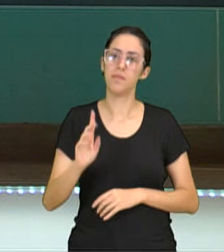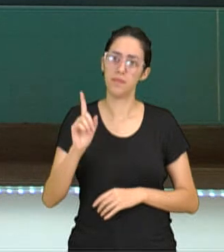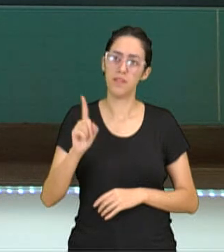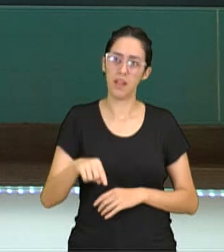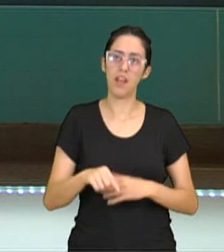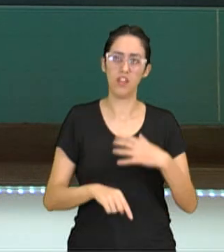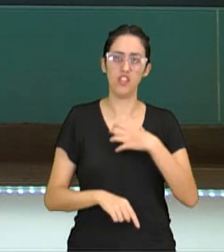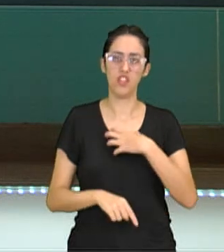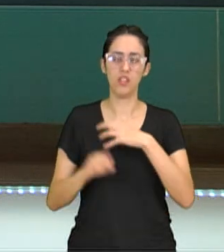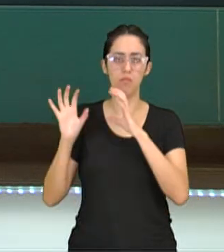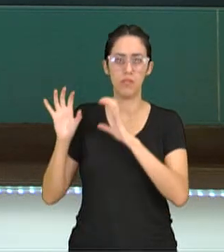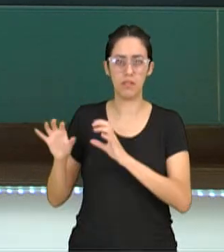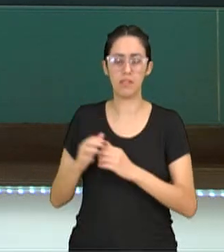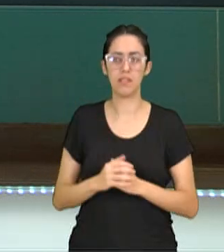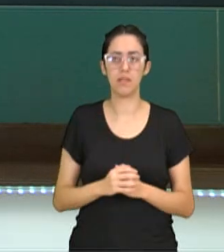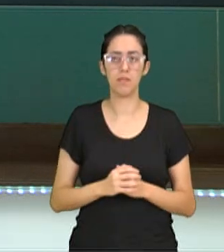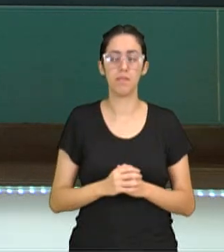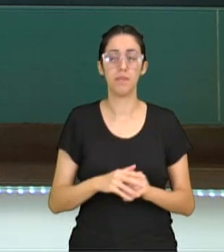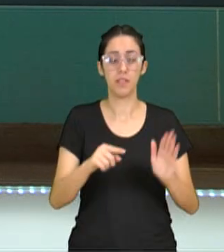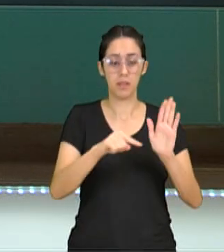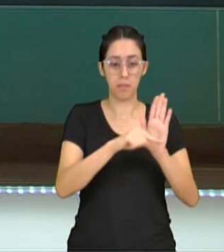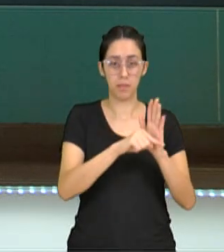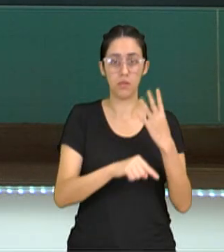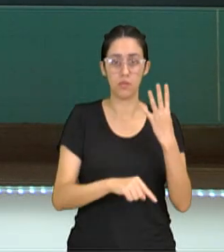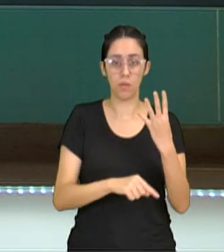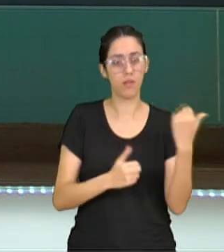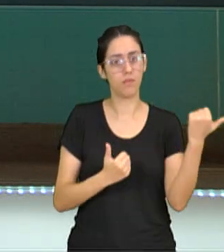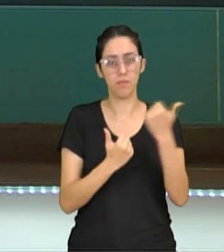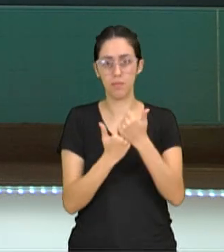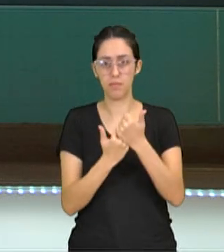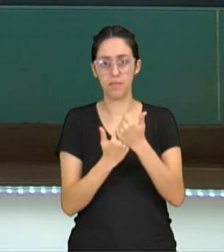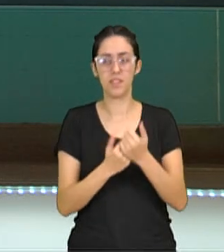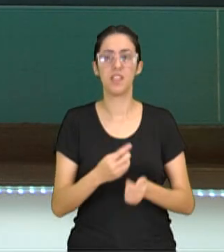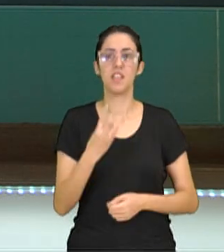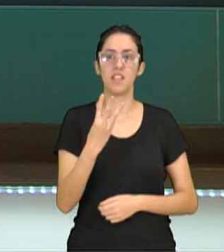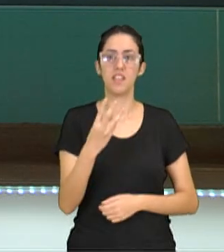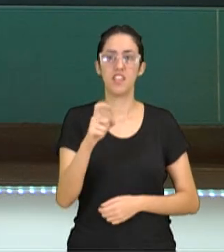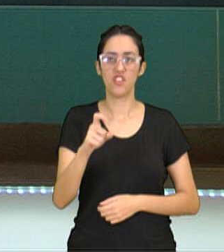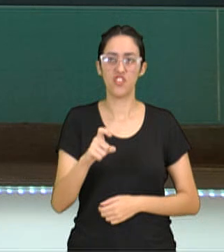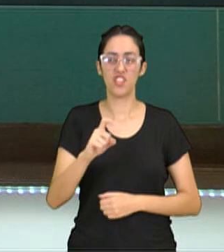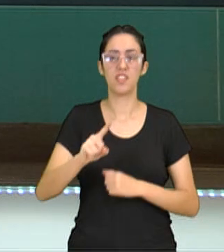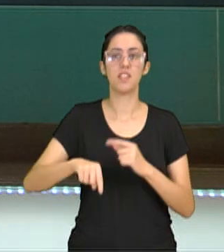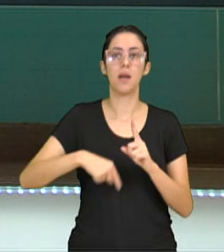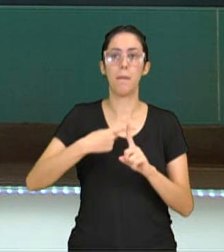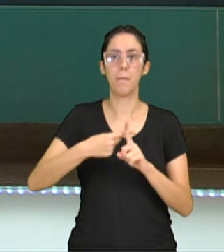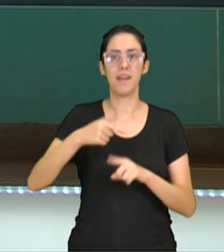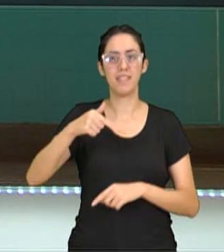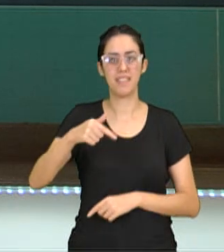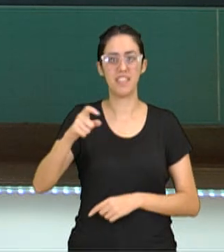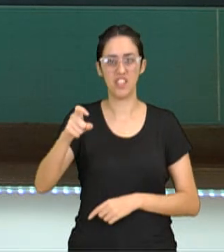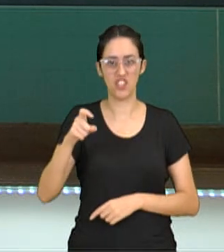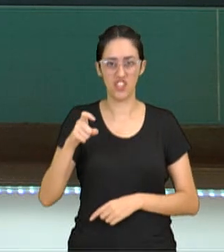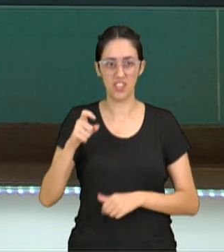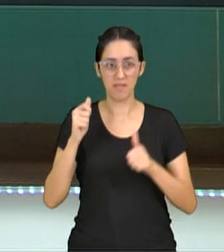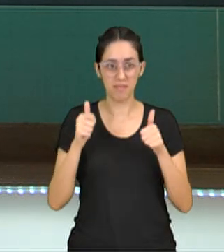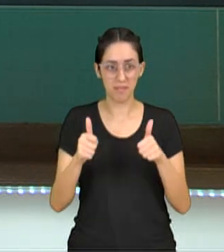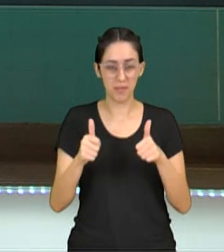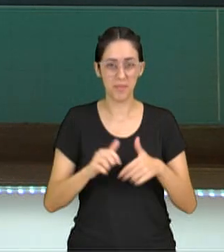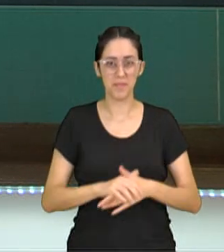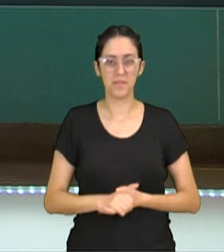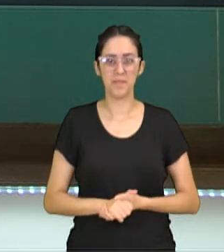usar. Ó. No lugar do menos 4, eu vou colocar 3x mais 7x. Tá bom?